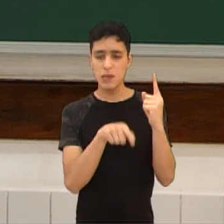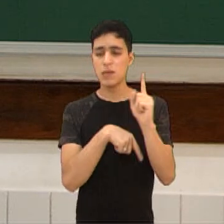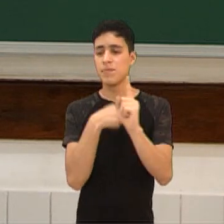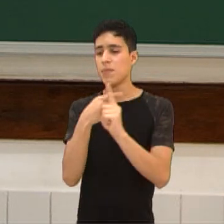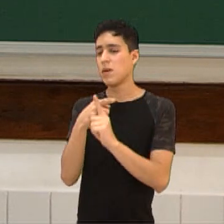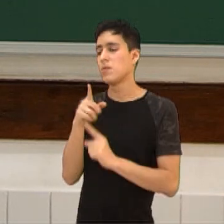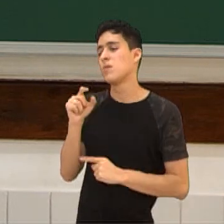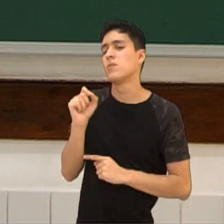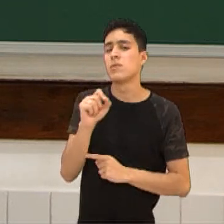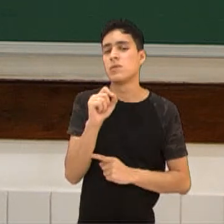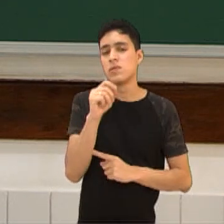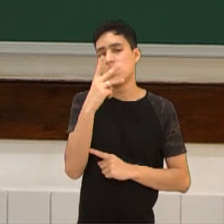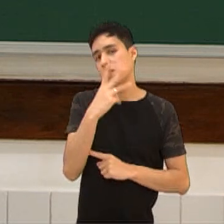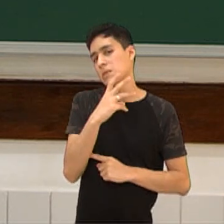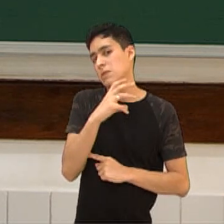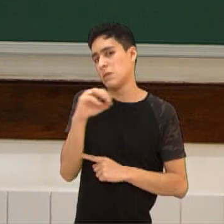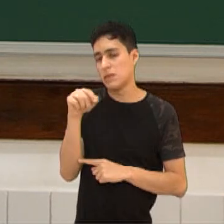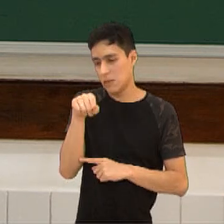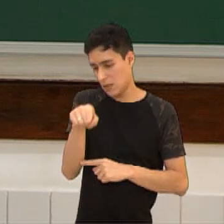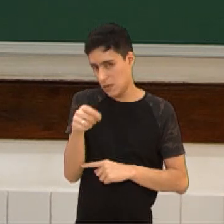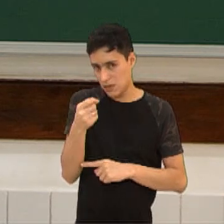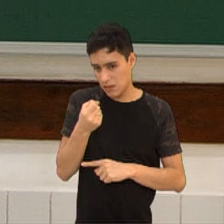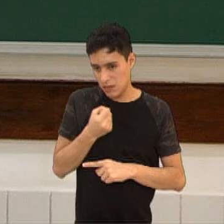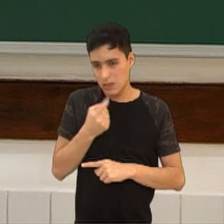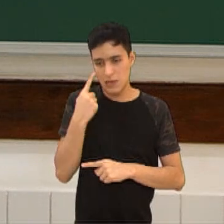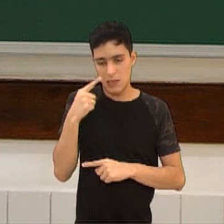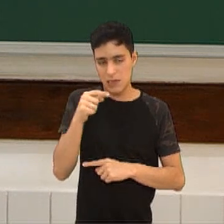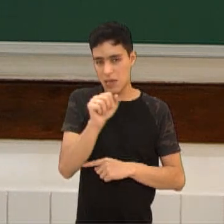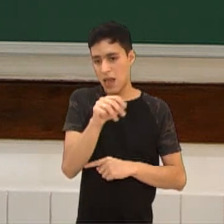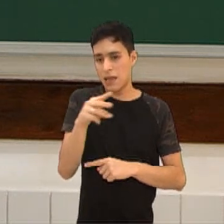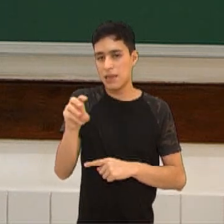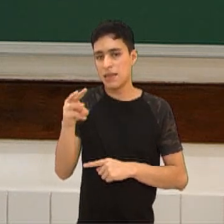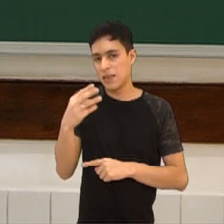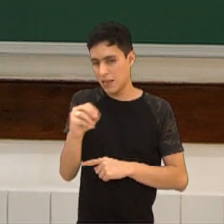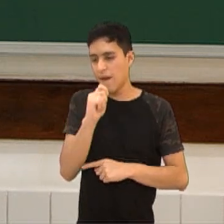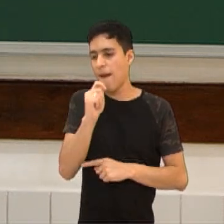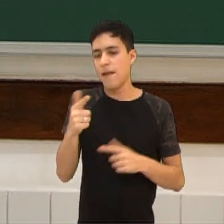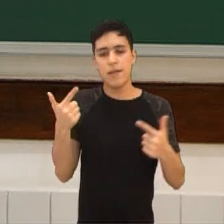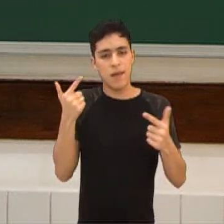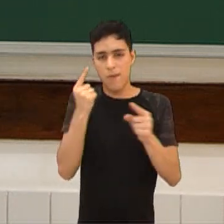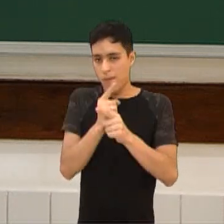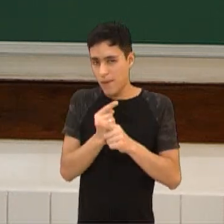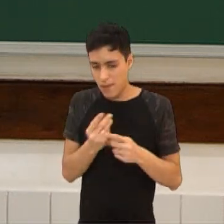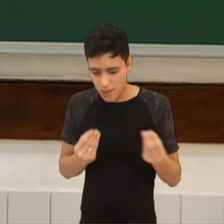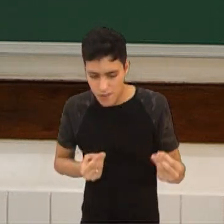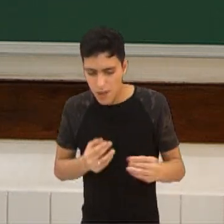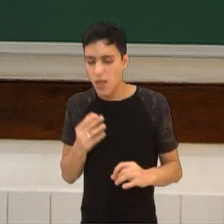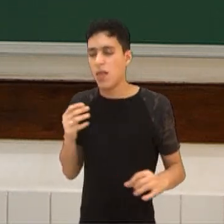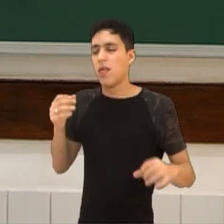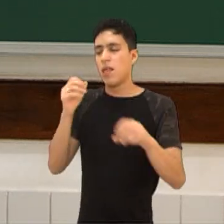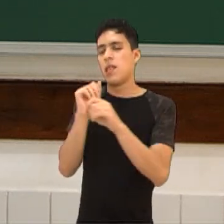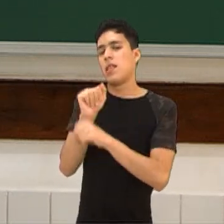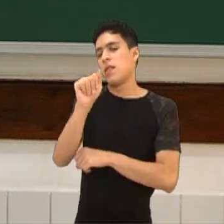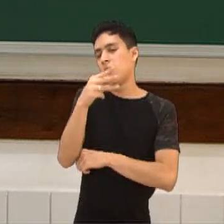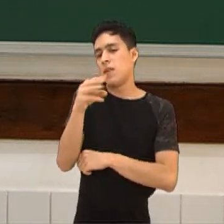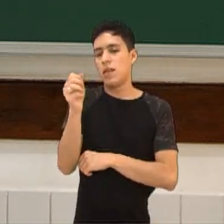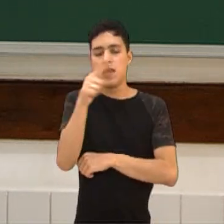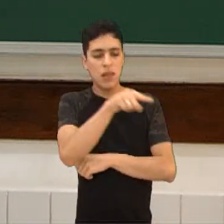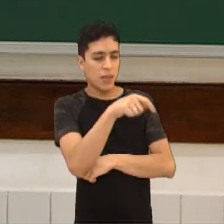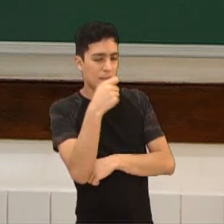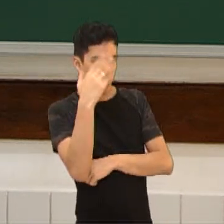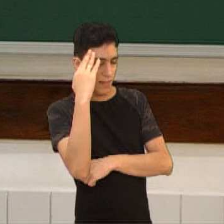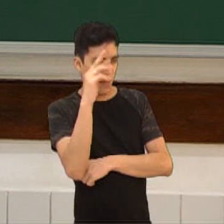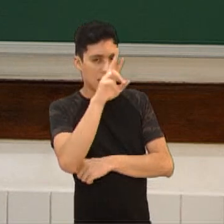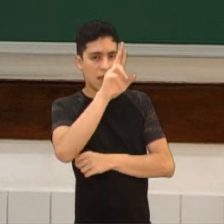do 30º termo, né? O A30, que eu ainda não tenho. E para calcular o A30, eu preciso da razão